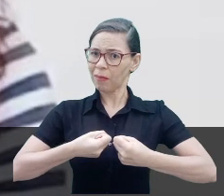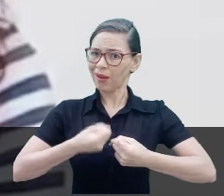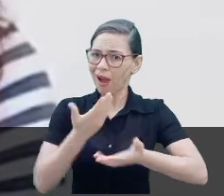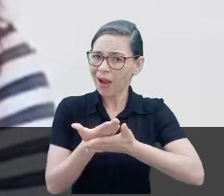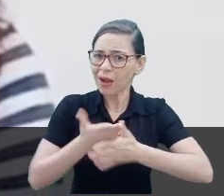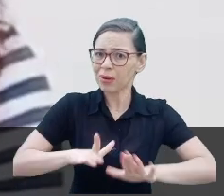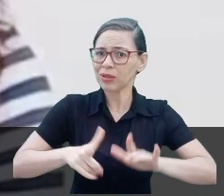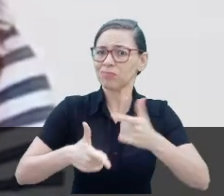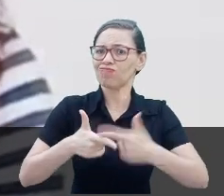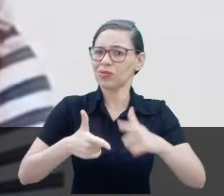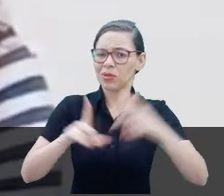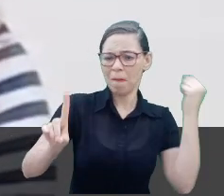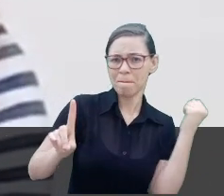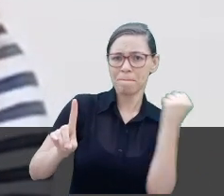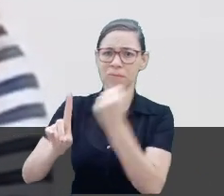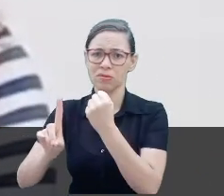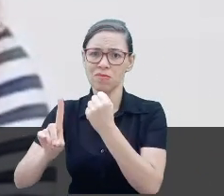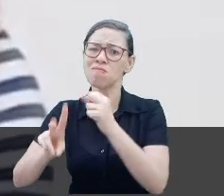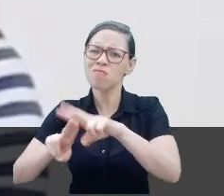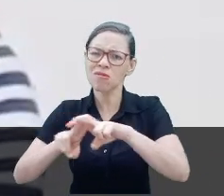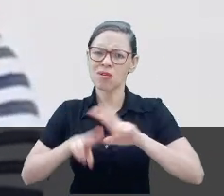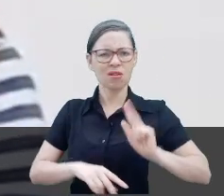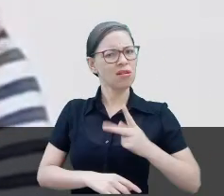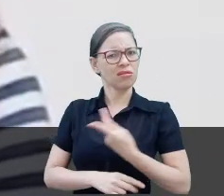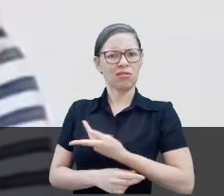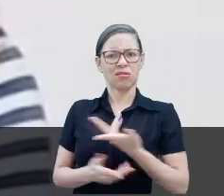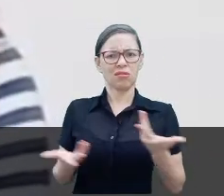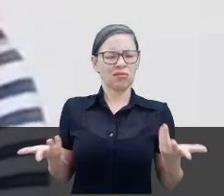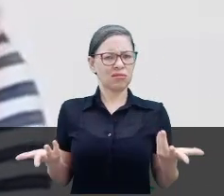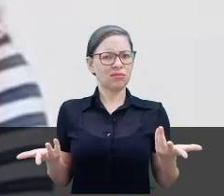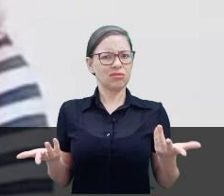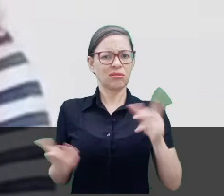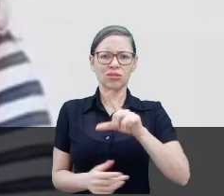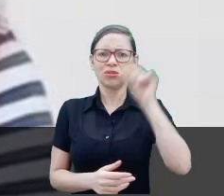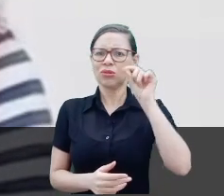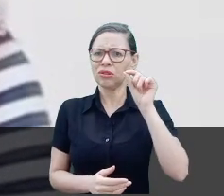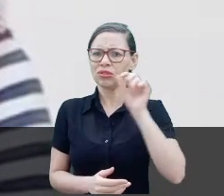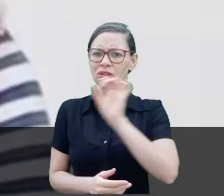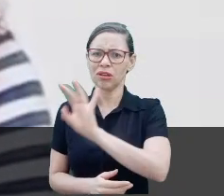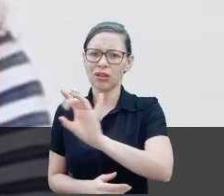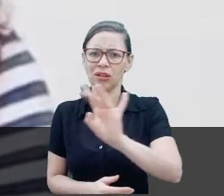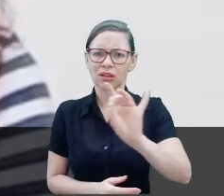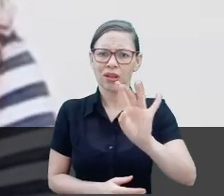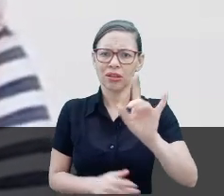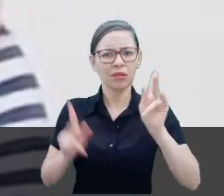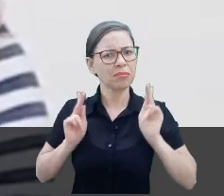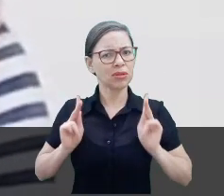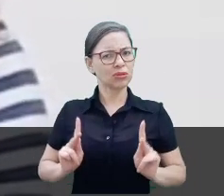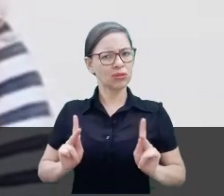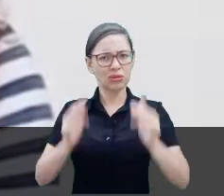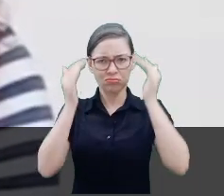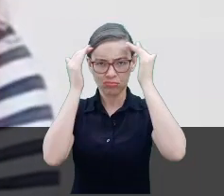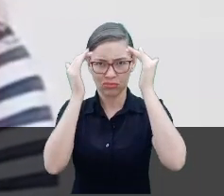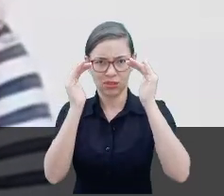de enfrentamento a essa morte tão precoce e tão generalizada por todo um segmento. Então, a psicologia que se